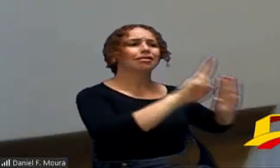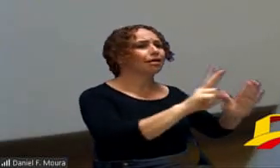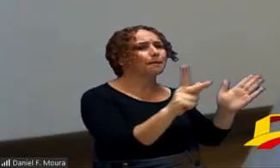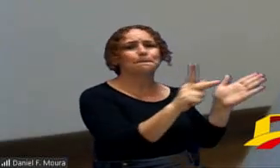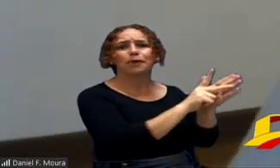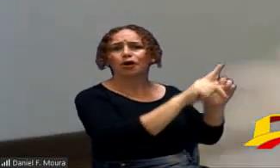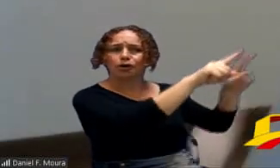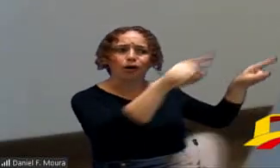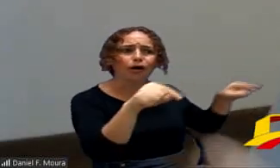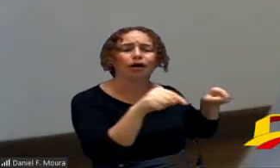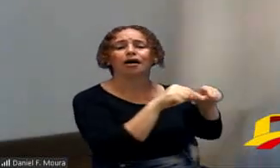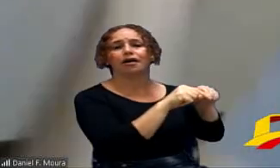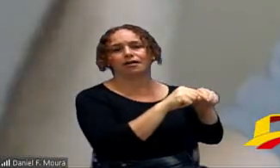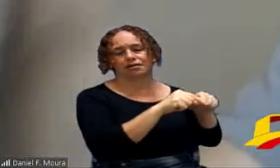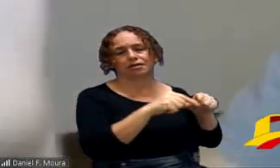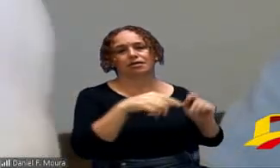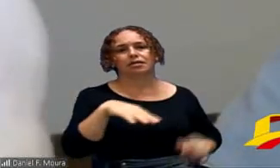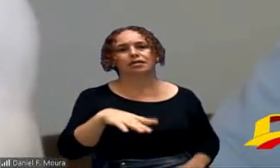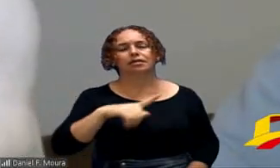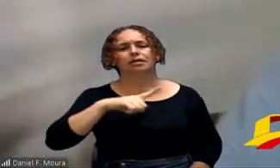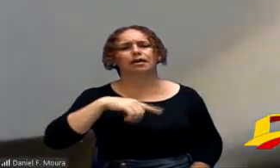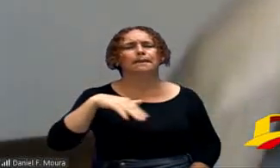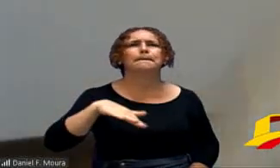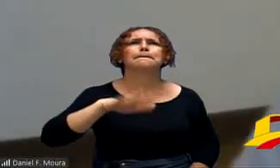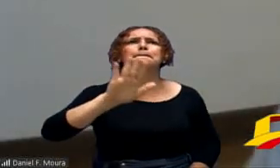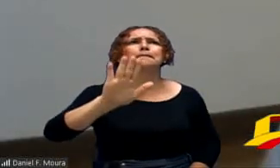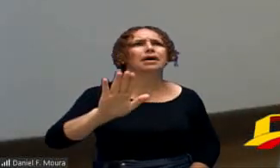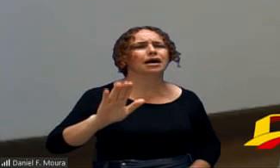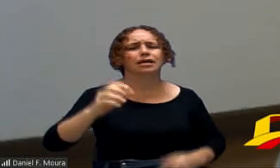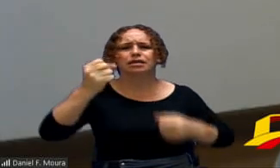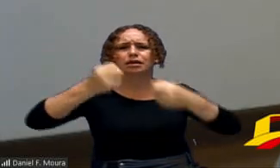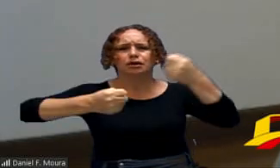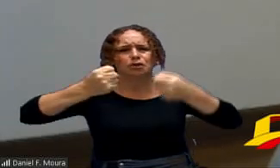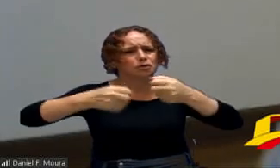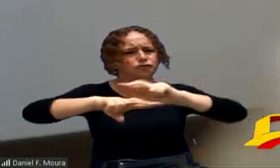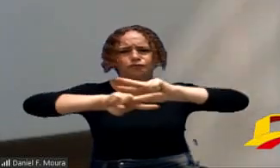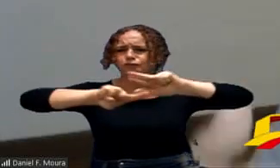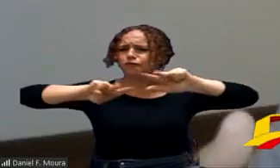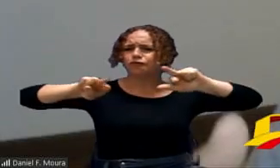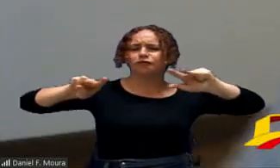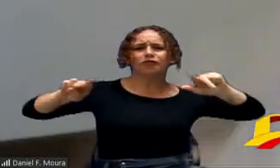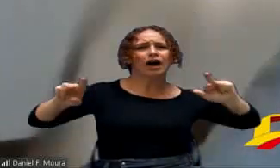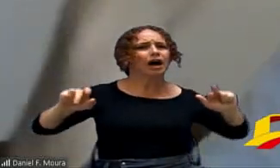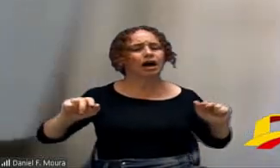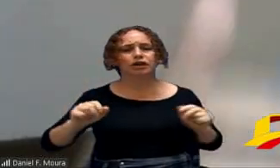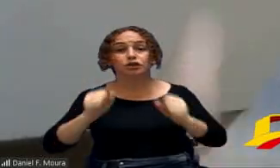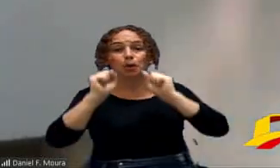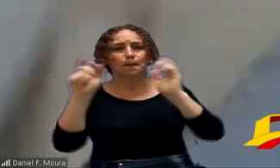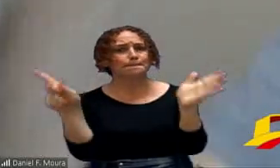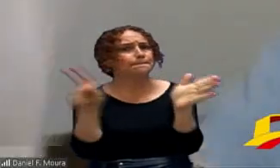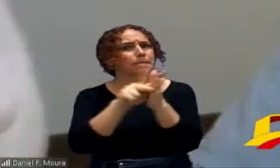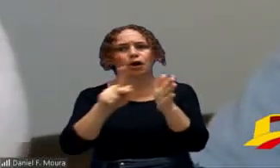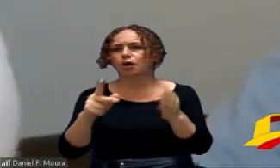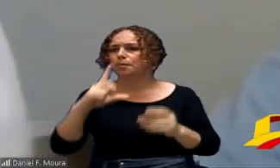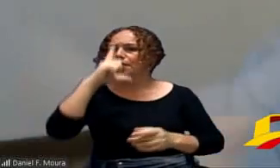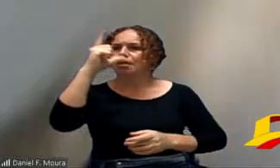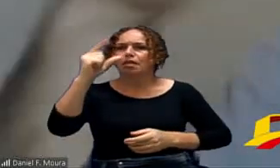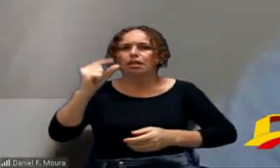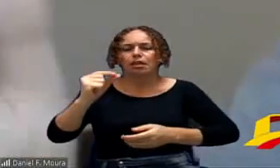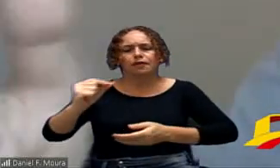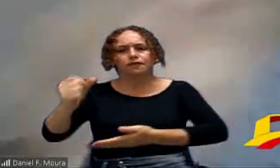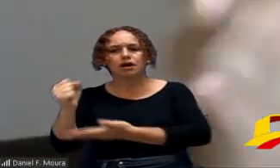de elefantes, todos bem sucedidos. Só que tem 35, eu tenho 15 anos que eu especializo em transporte de grandes felinos, de elefantes e de